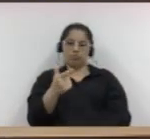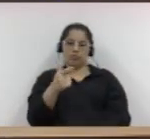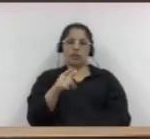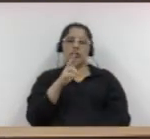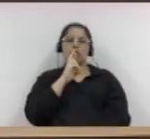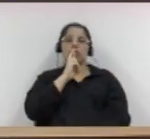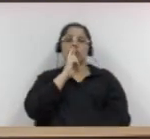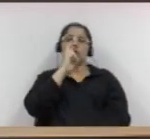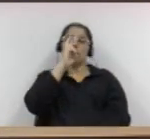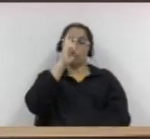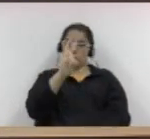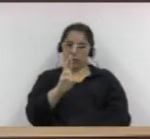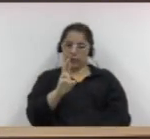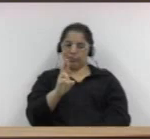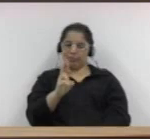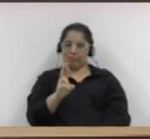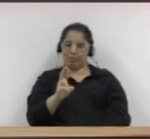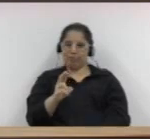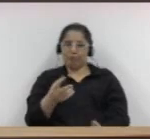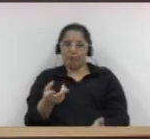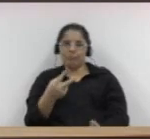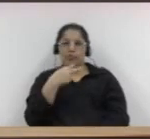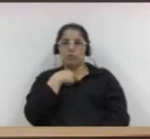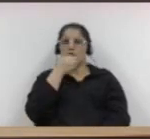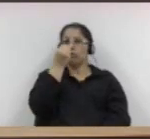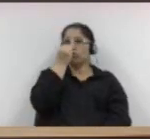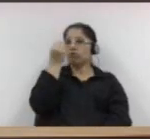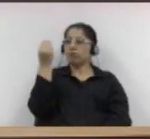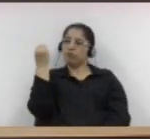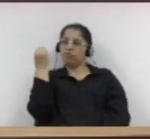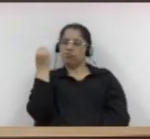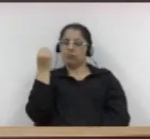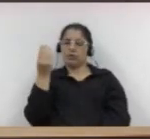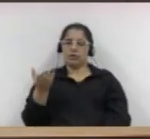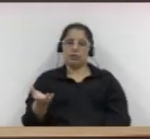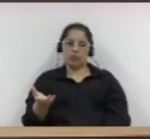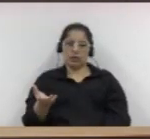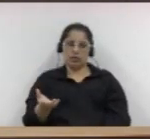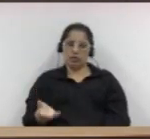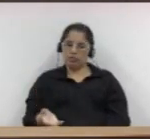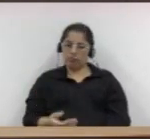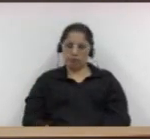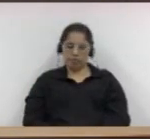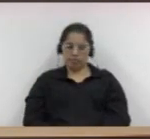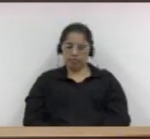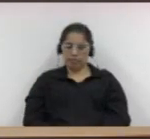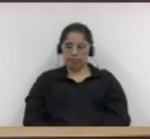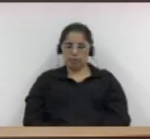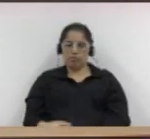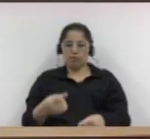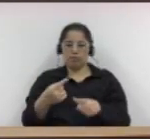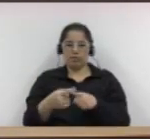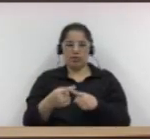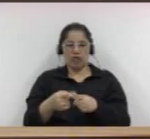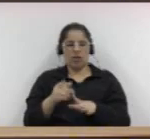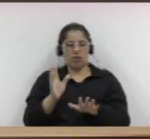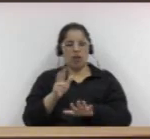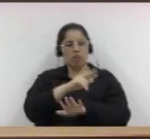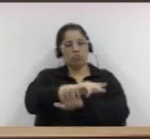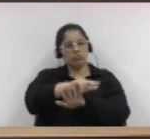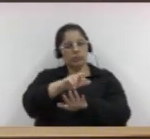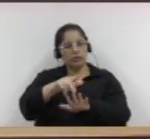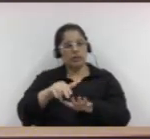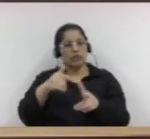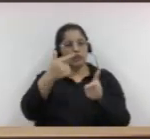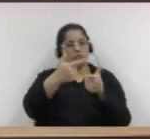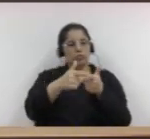retorno aguardado. Então, não pode se virar as costas como foi virado para o moinho que foi tacado fogo por se tratar da gestão passada. O que